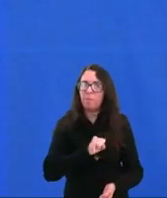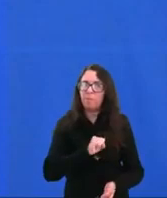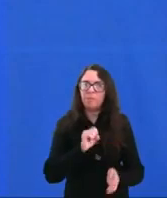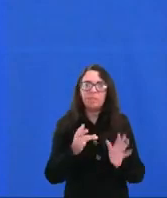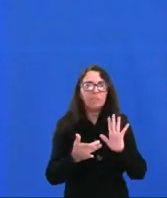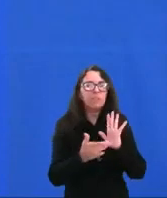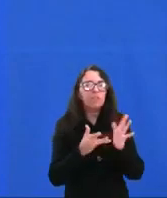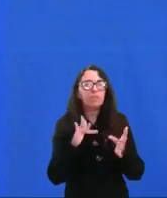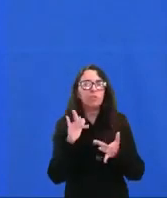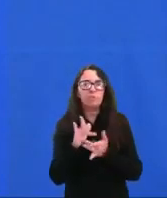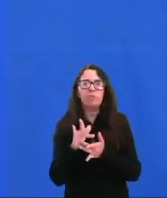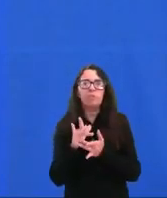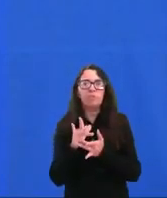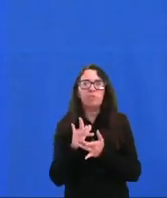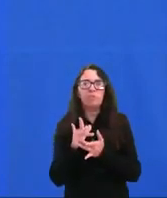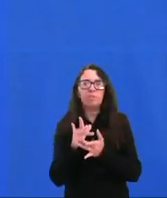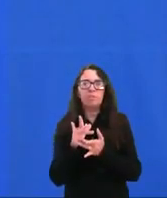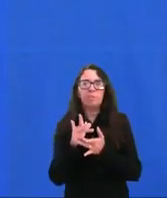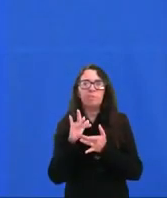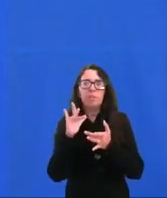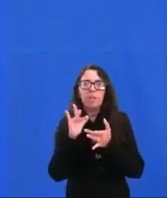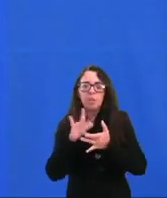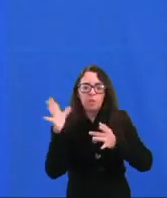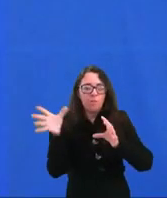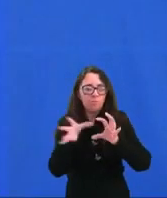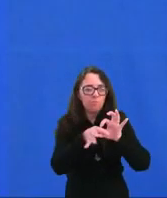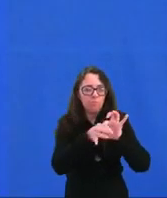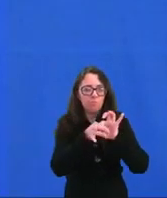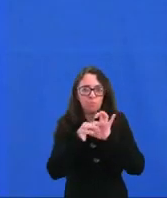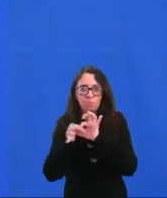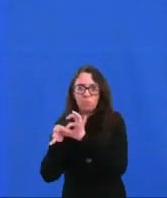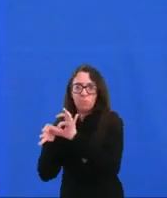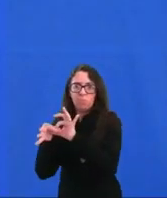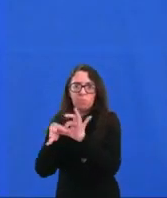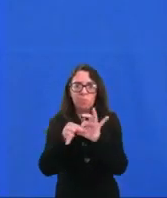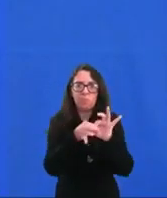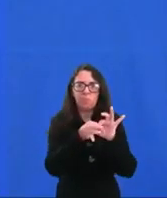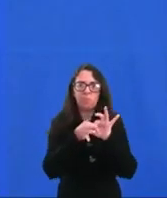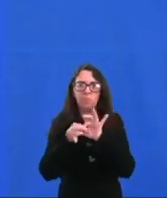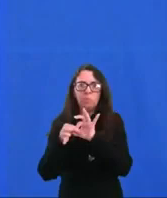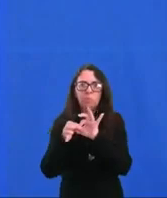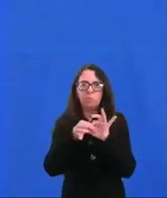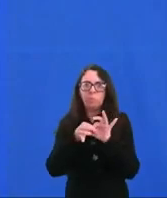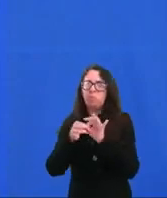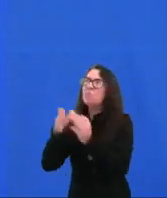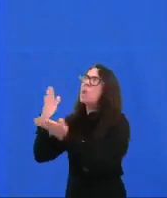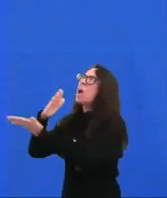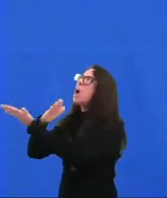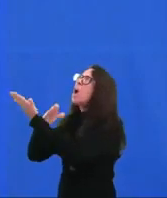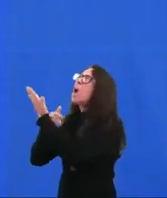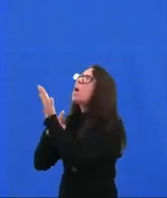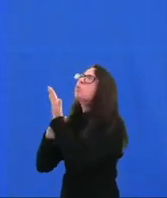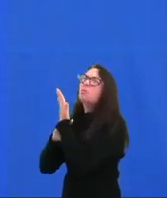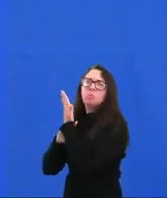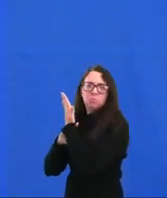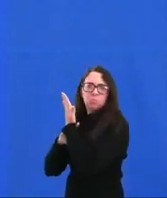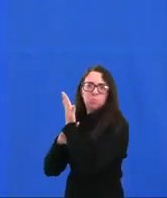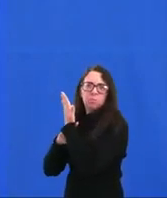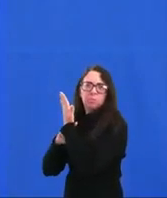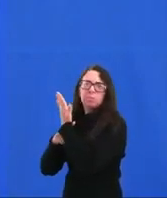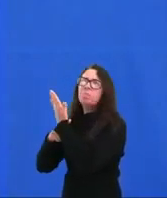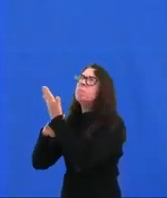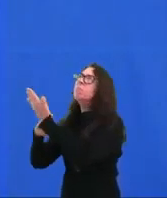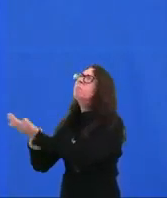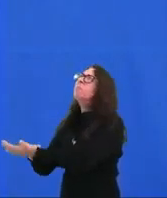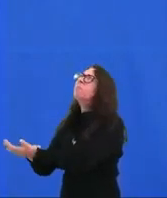ajustado e consolidado pelo auxílio de toda a junta, segundo a justa cooperação de cada parte desse corpo,